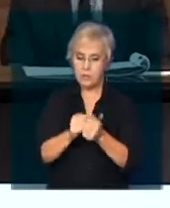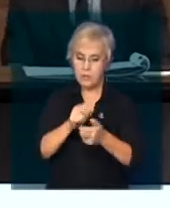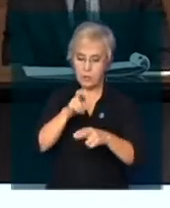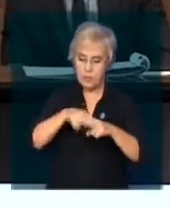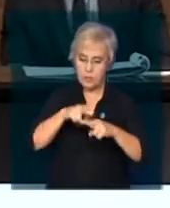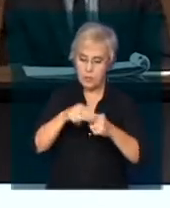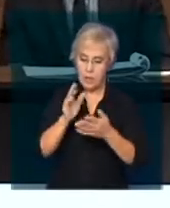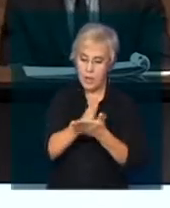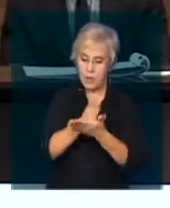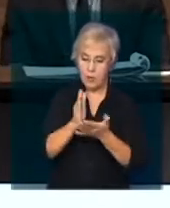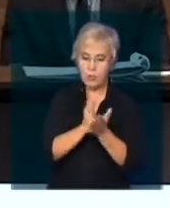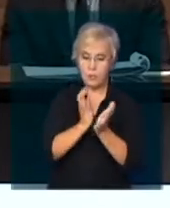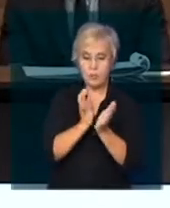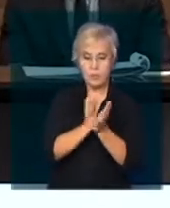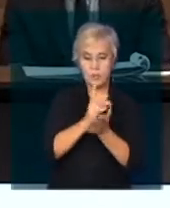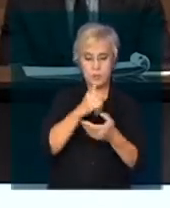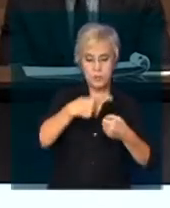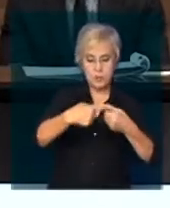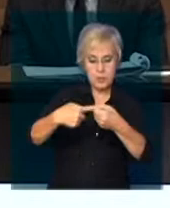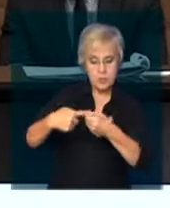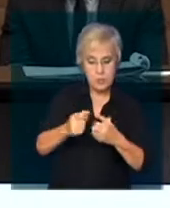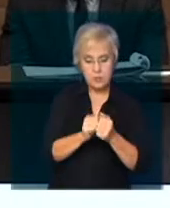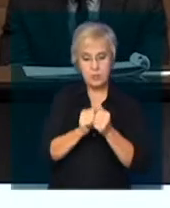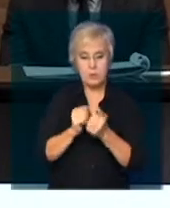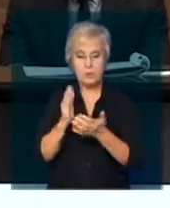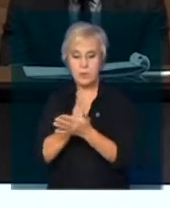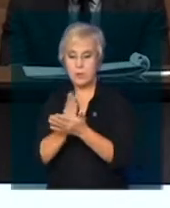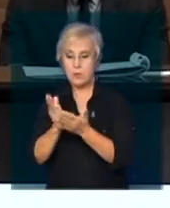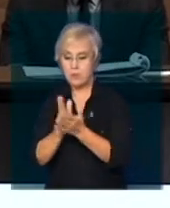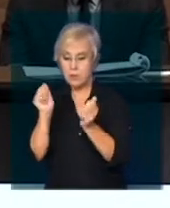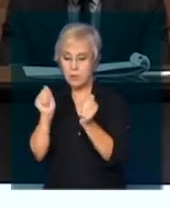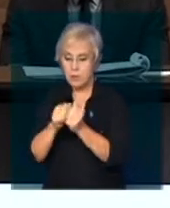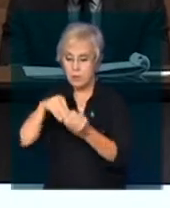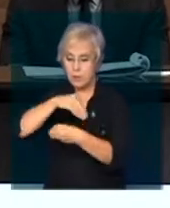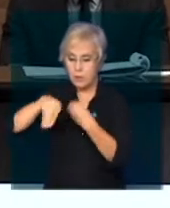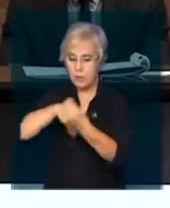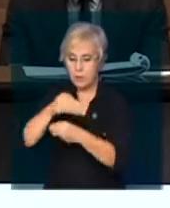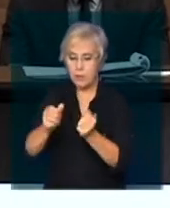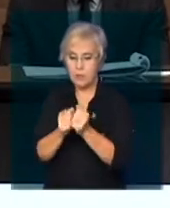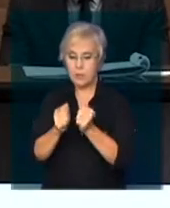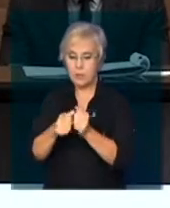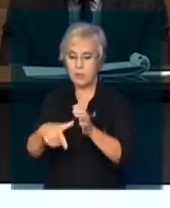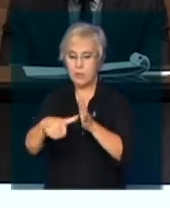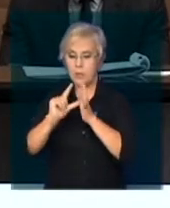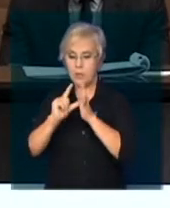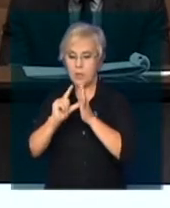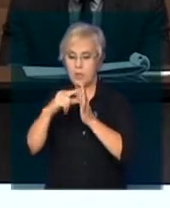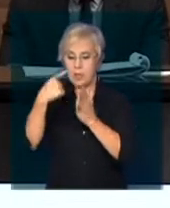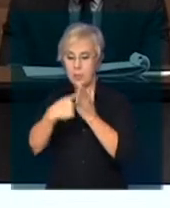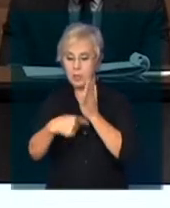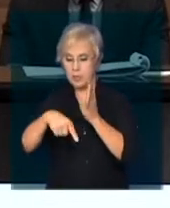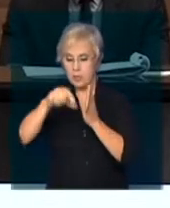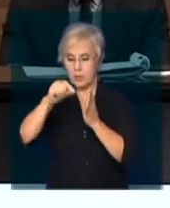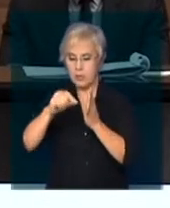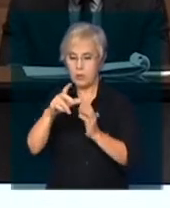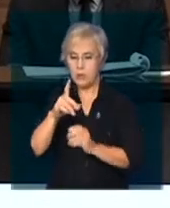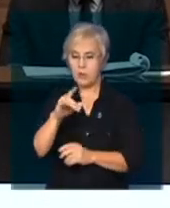esse sistema dos distritos e parte por lista pré-ordenada. O